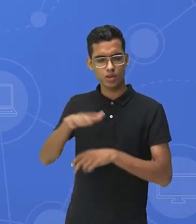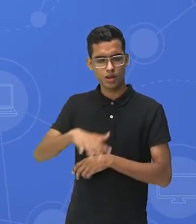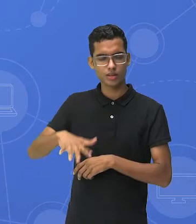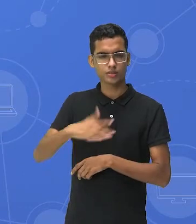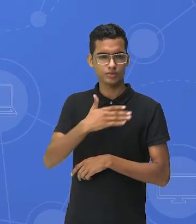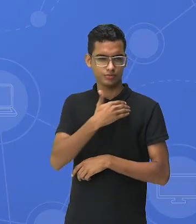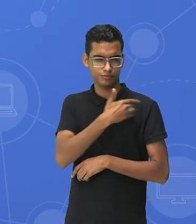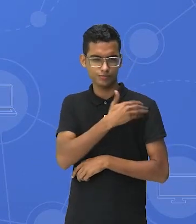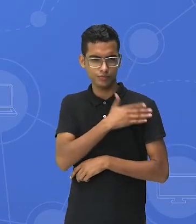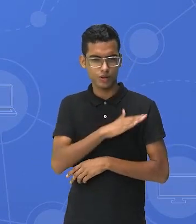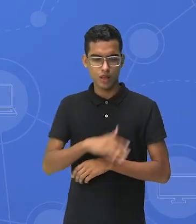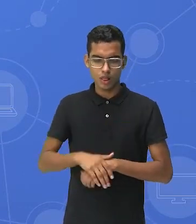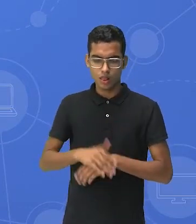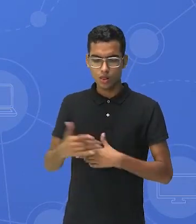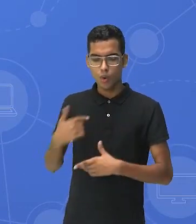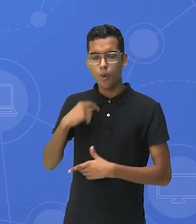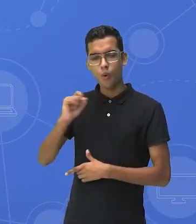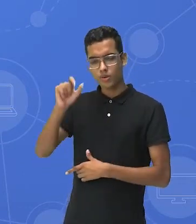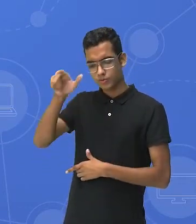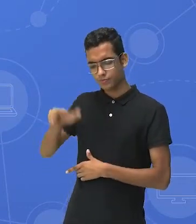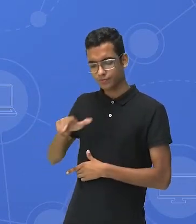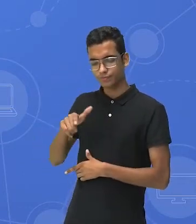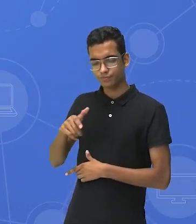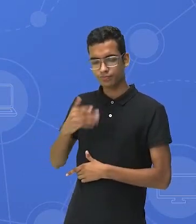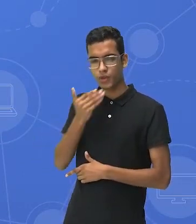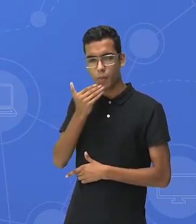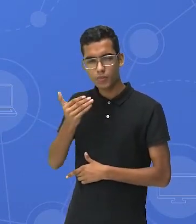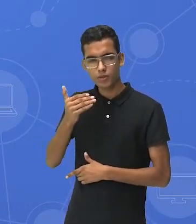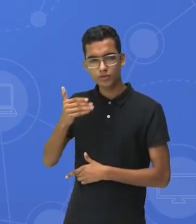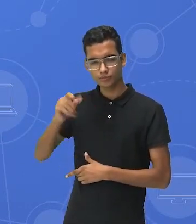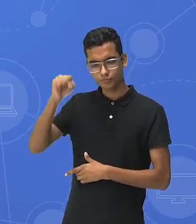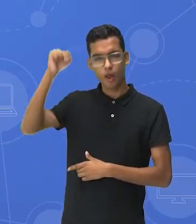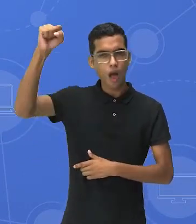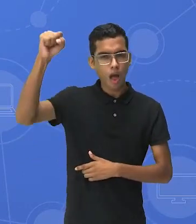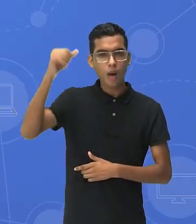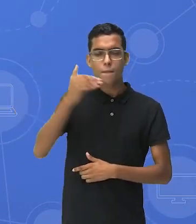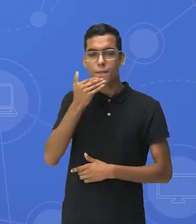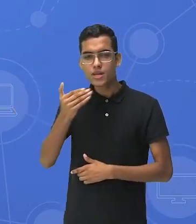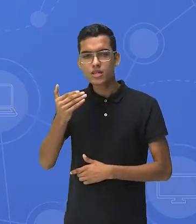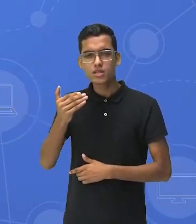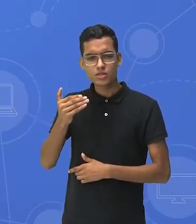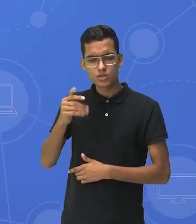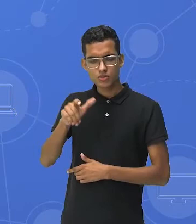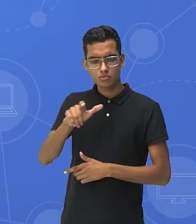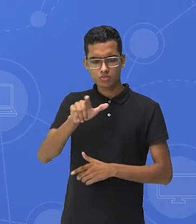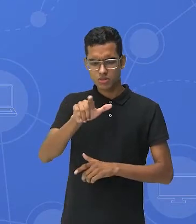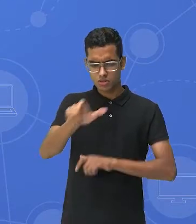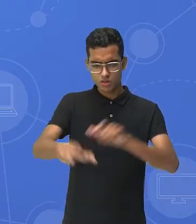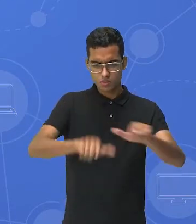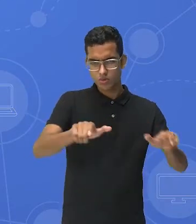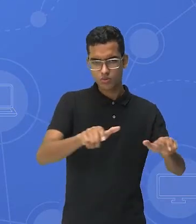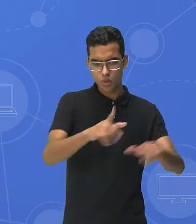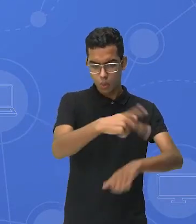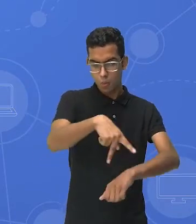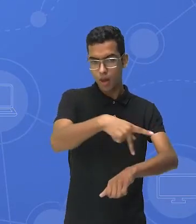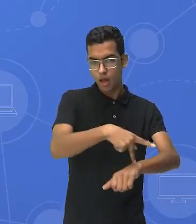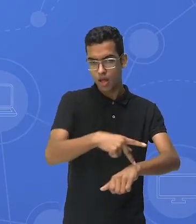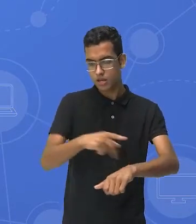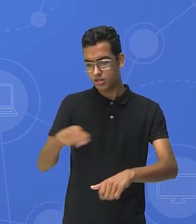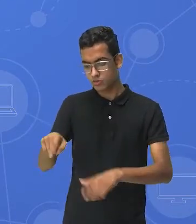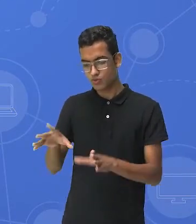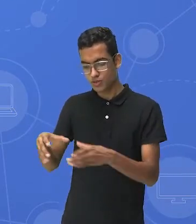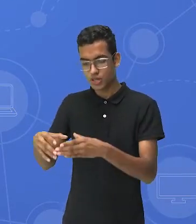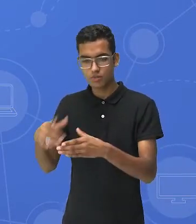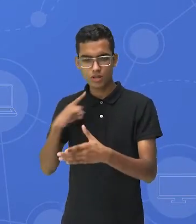Mandela pediu? Que eles entrassem mais em contato com as pessoas ali do seu país, sejam elas brancas ou negras. E isso